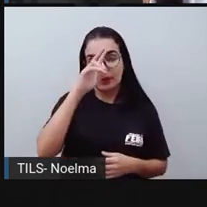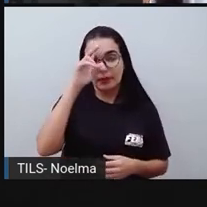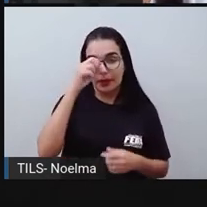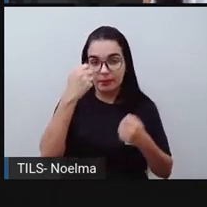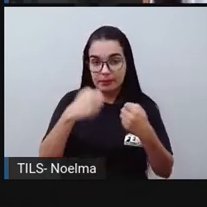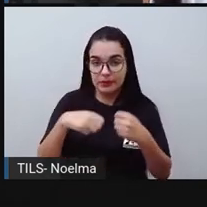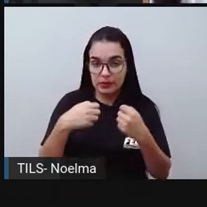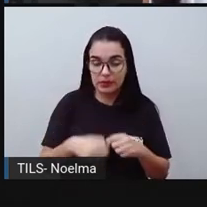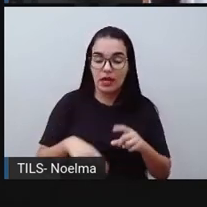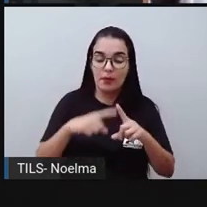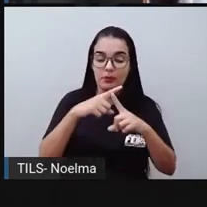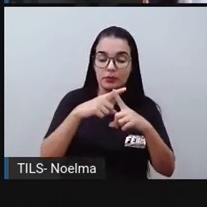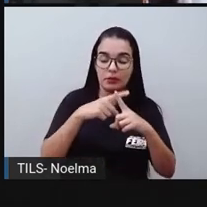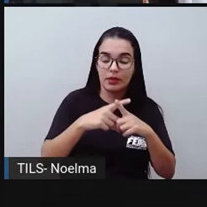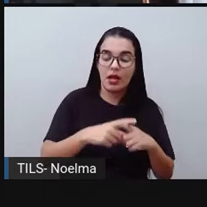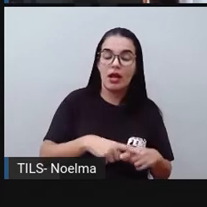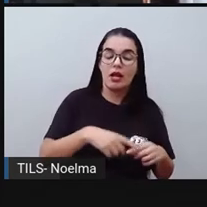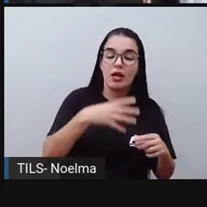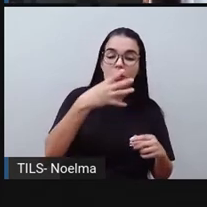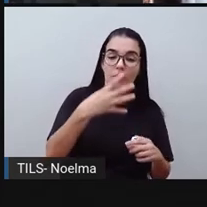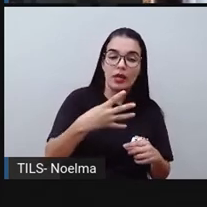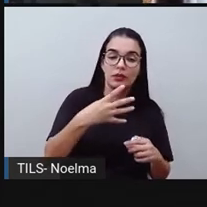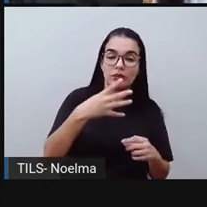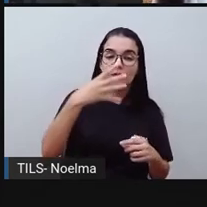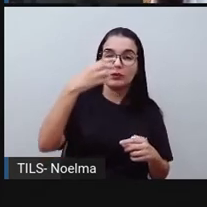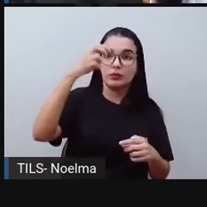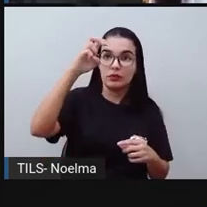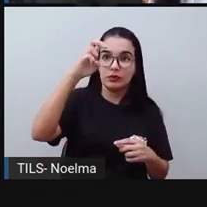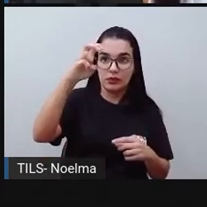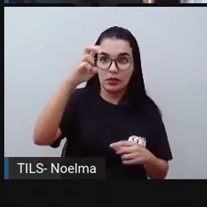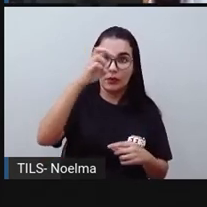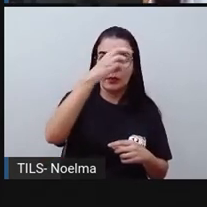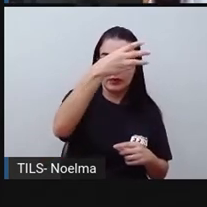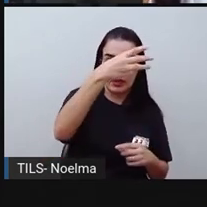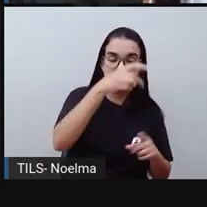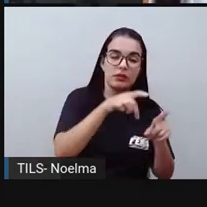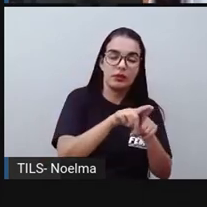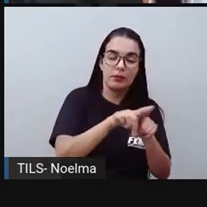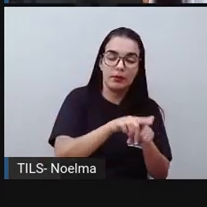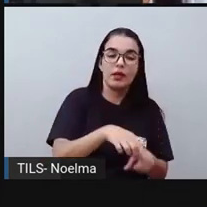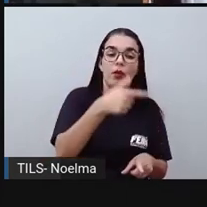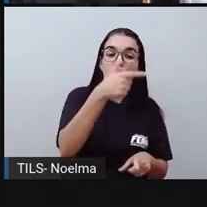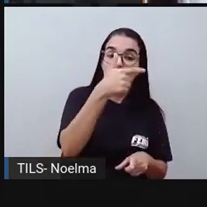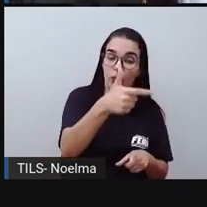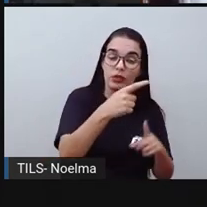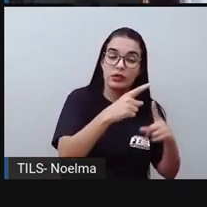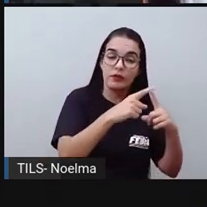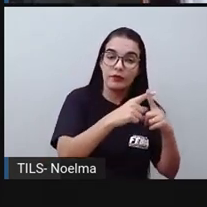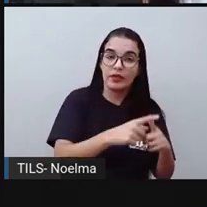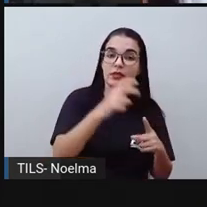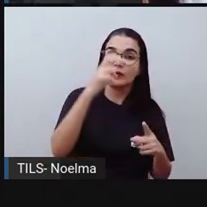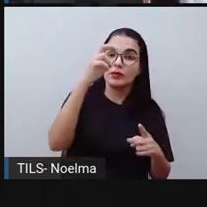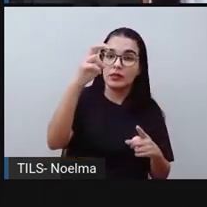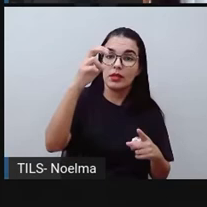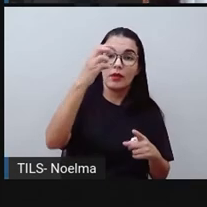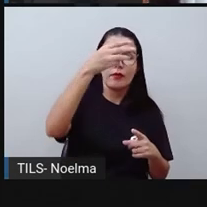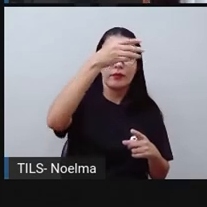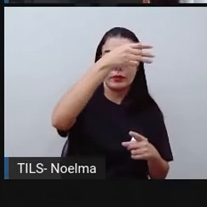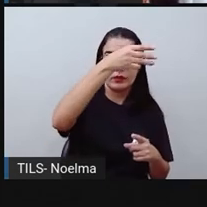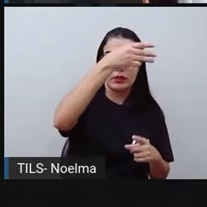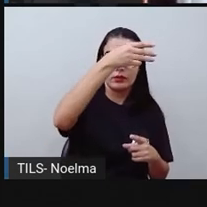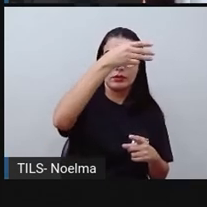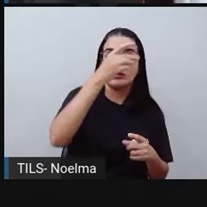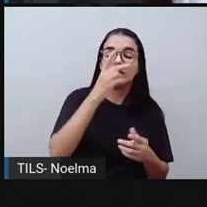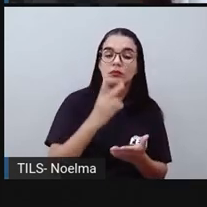que multiplicaríamos o 4 vezes 5, 4 vezes 3? Encontramos o resultado. Agora, nós vamos multiplicar a dezena, o